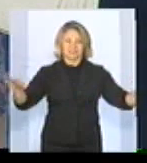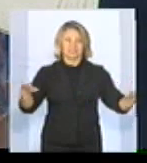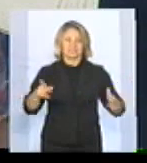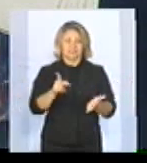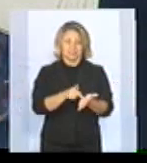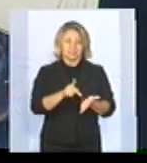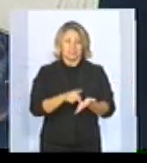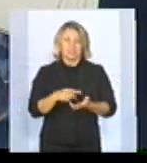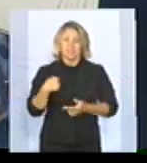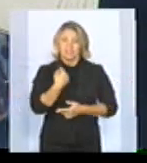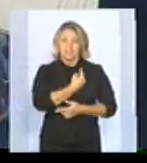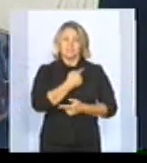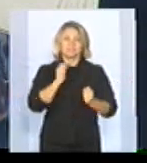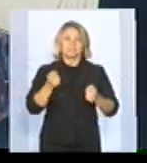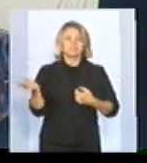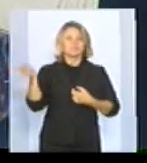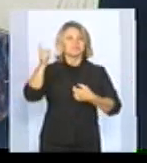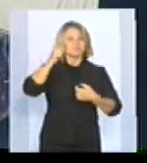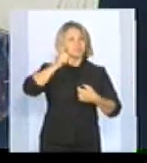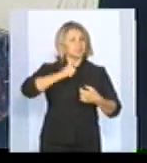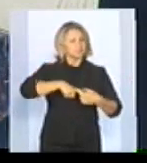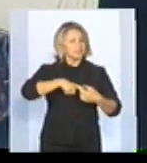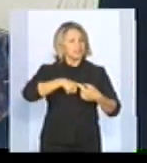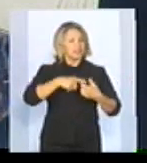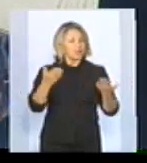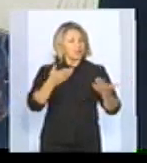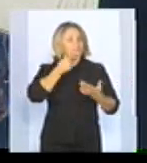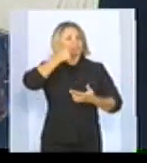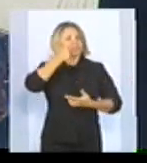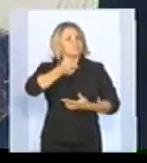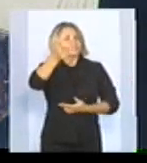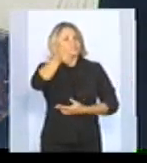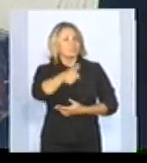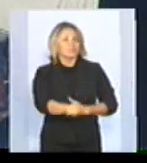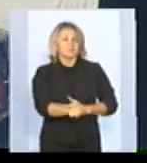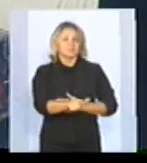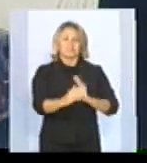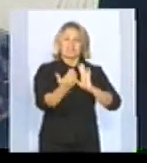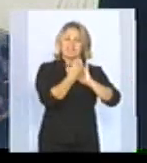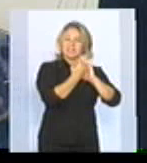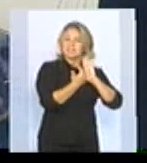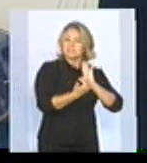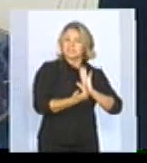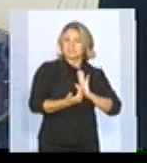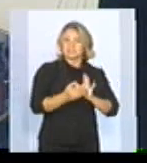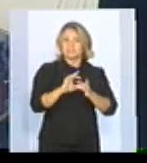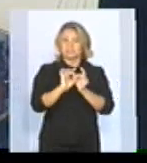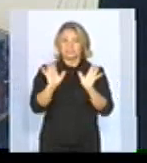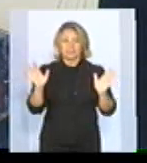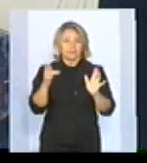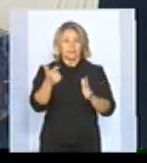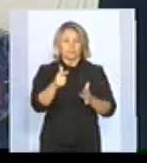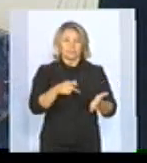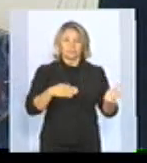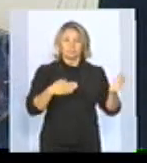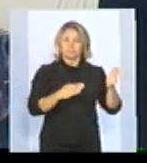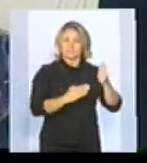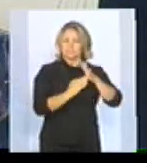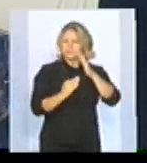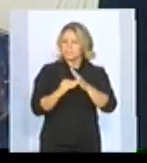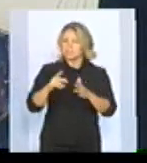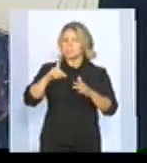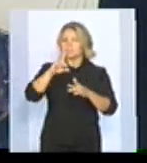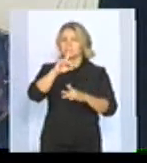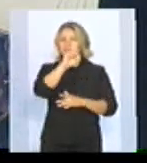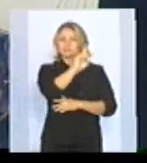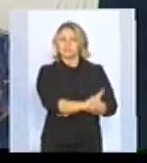Assim, nós retornamos à afirmação inicial de que regulação democrática não restringe direitos do consumidor. Ao contrário,